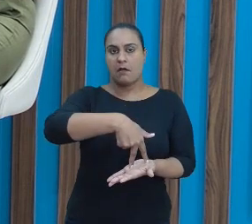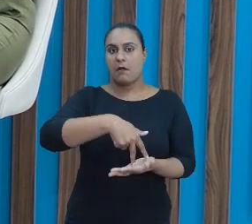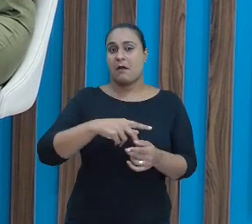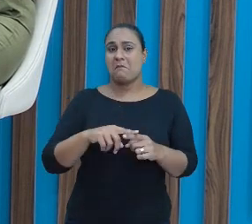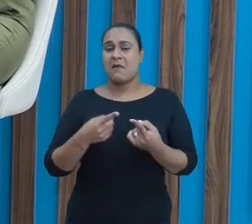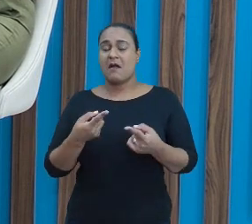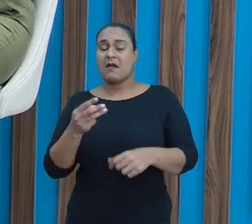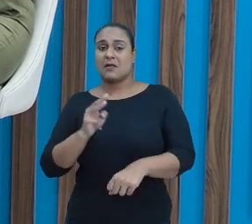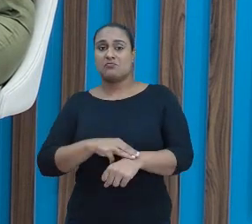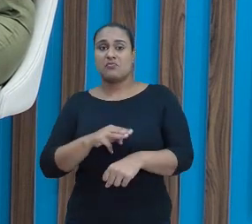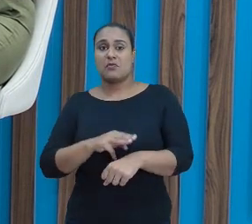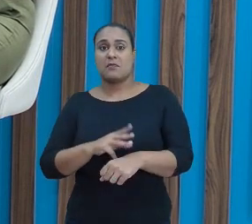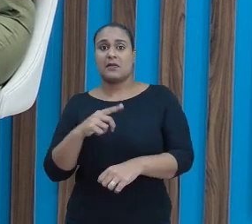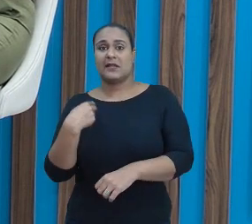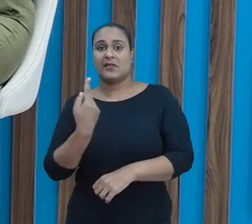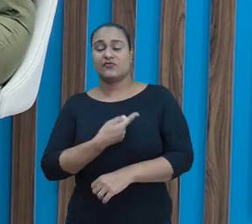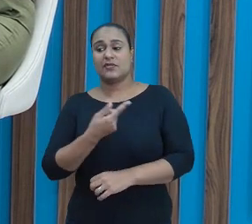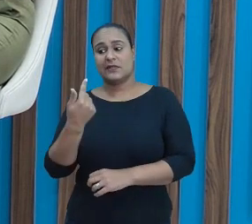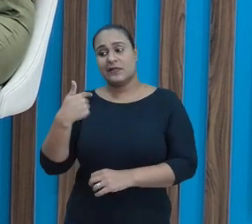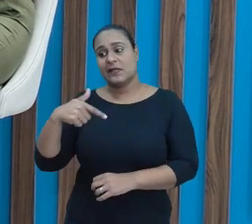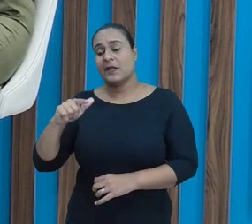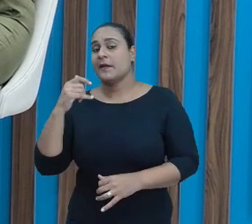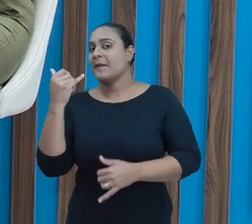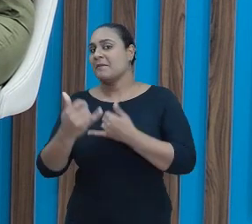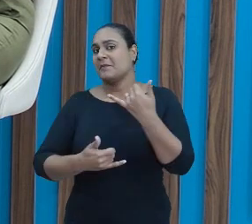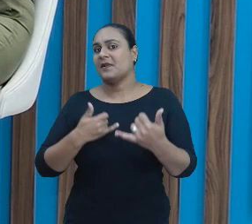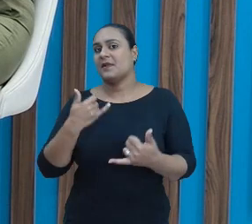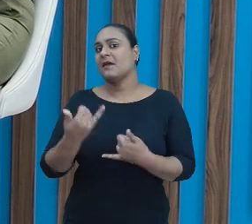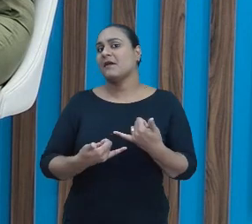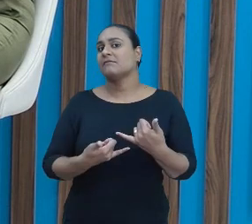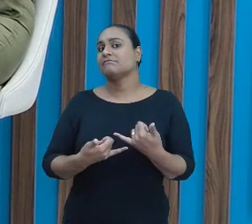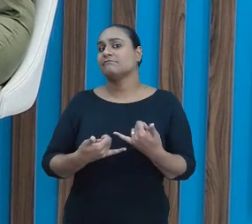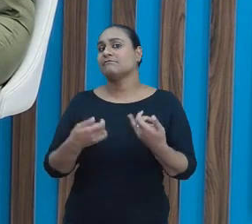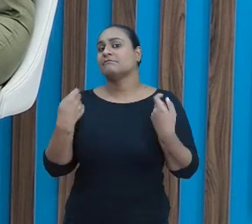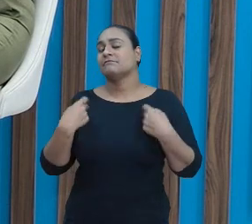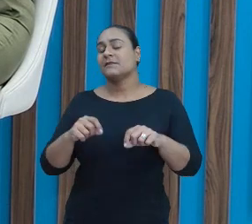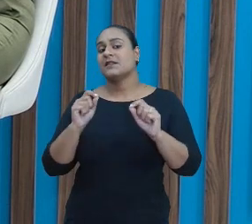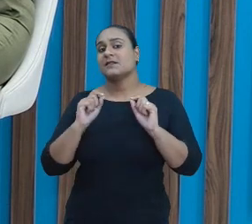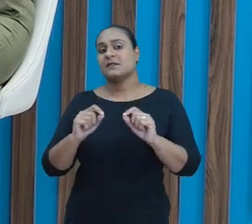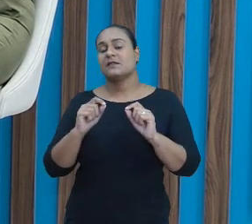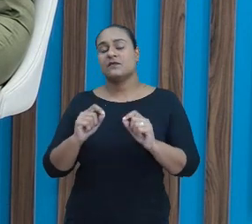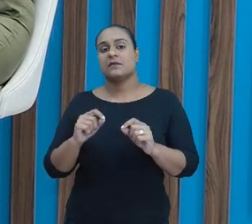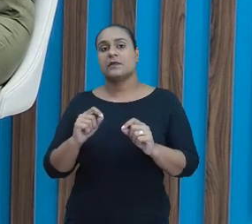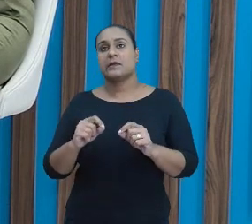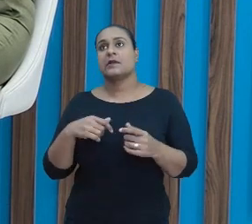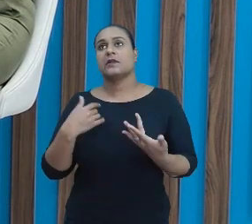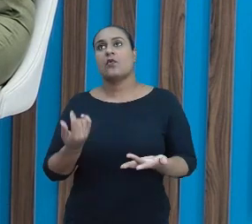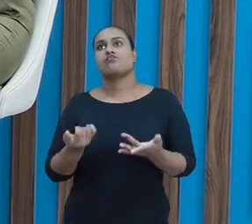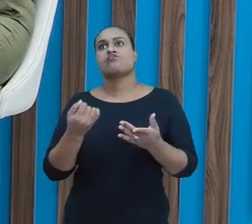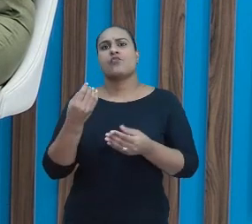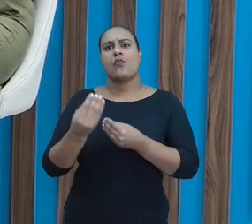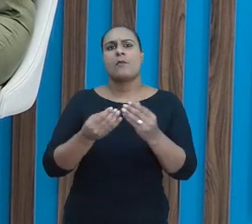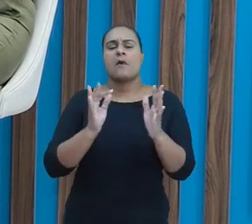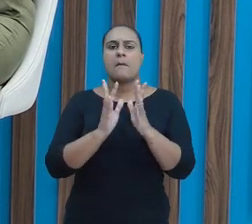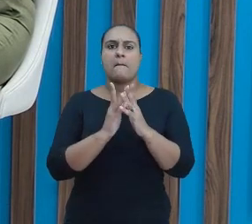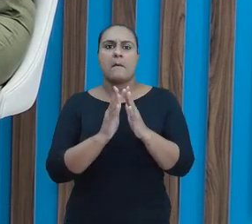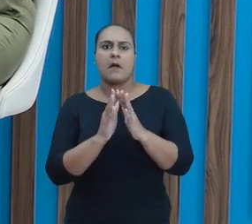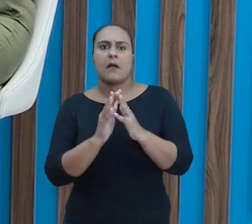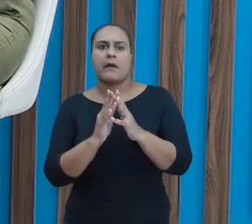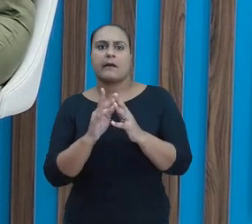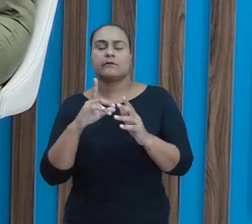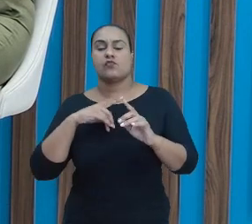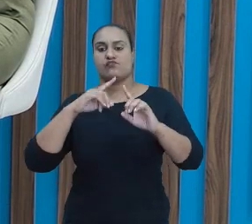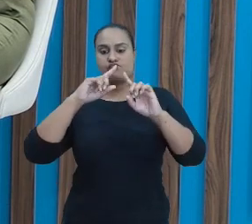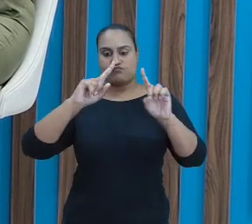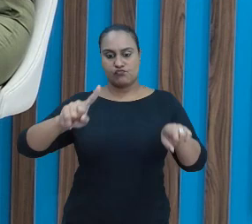Mas, nos momentos que nós íamos ao parque, o que a gente precisava fazer? Né? Dentro da dinâmica, né, como a gente já conversou também, a gente sabe que os desafios